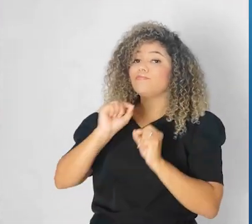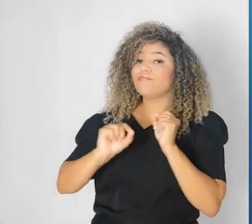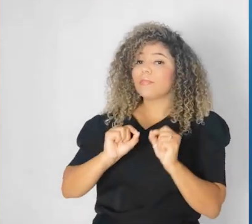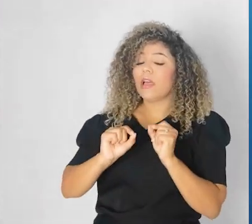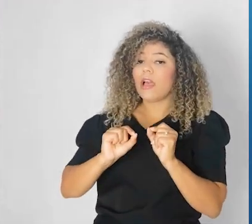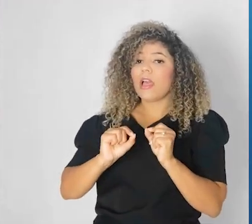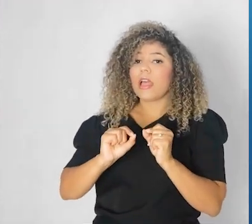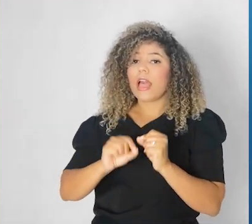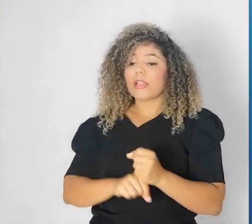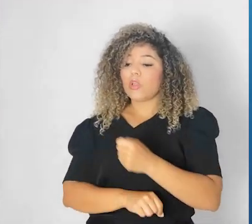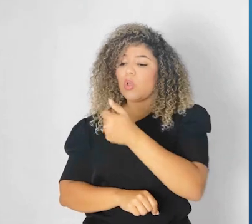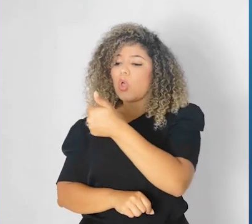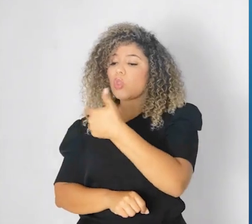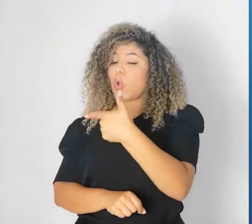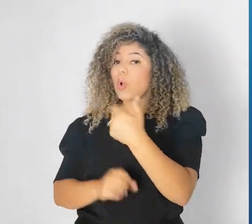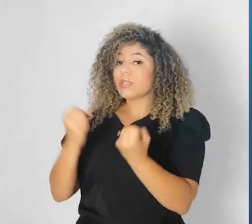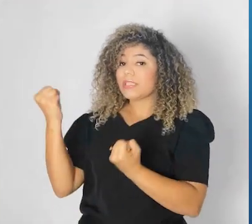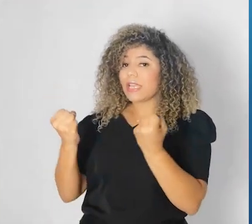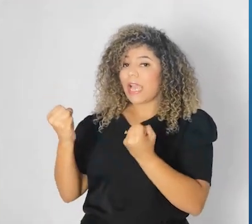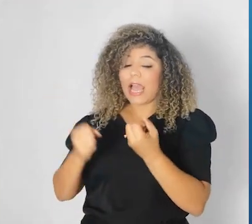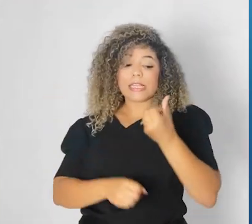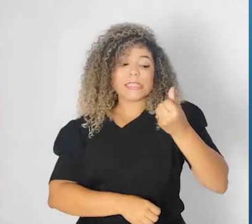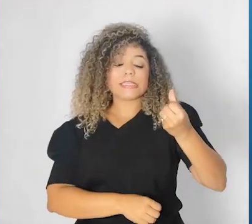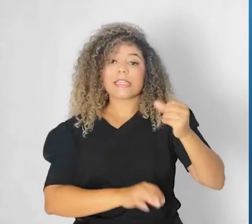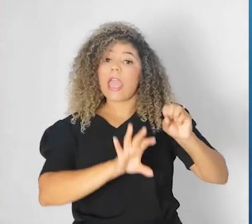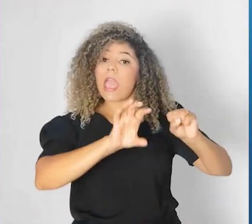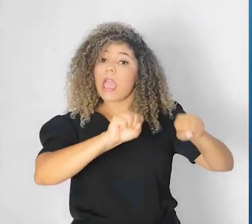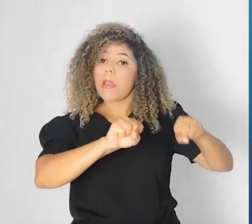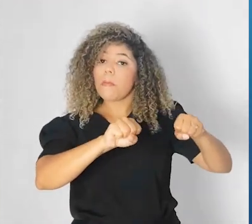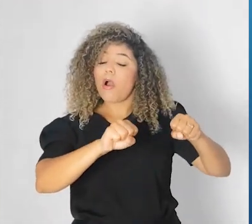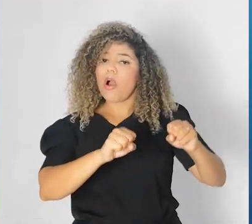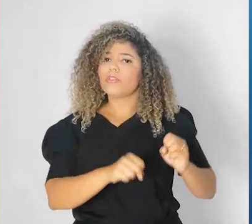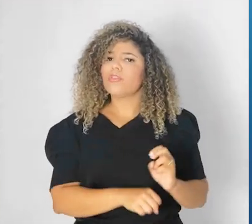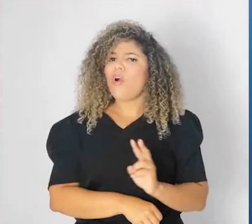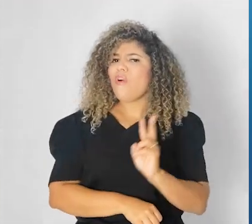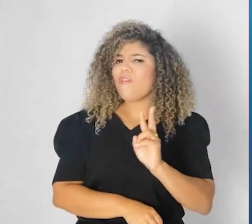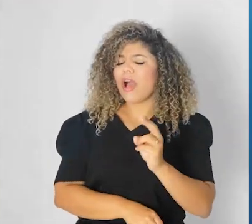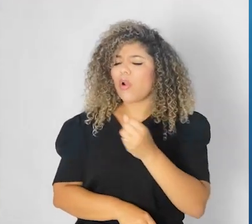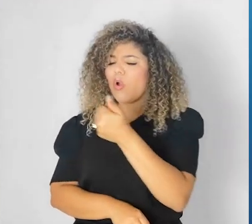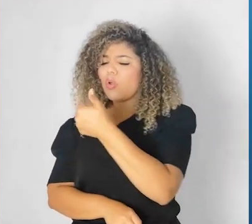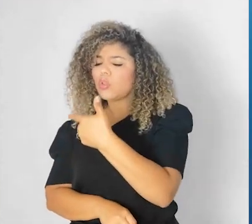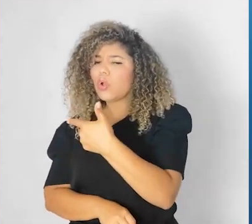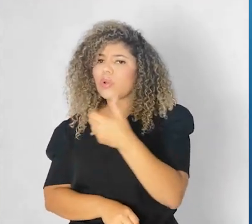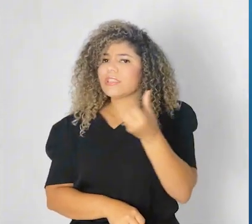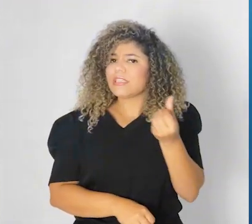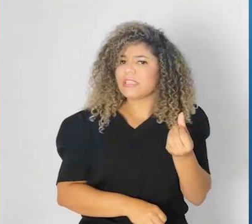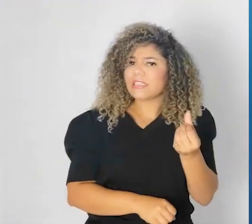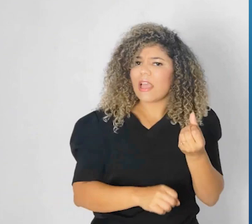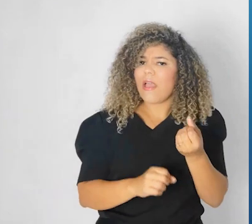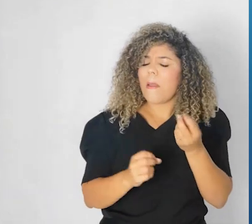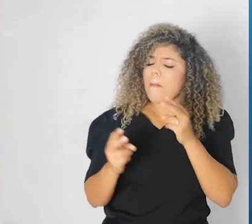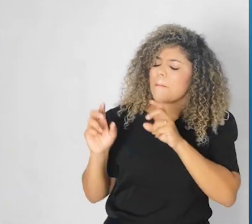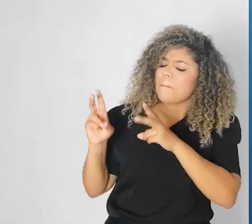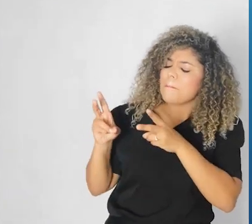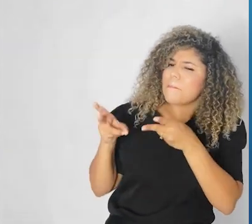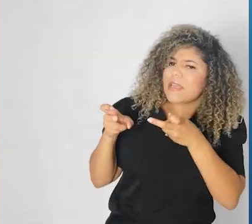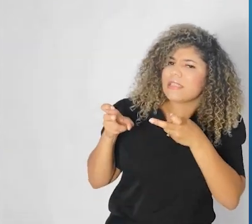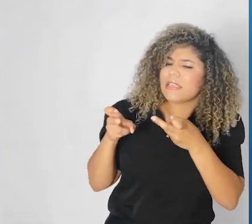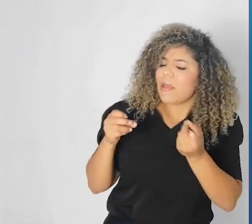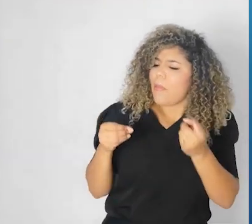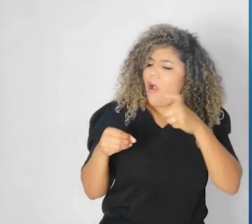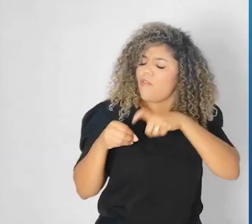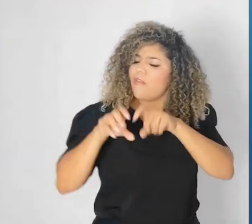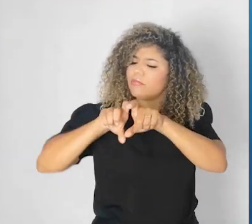12 carros, 6 motos. Esses valores, 12 e 6, verificam a equação que você